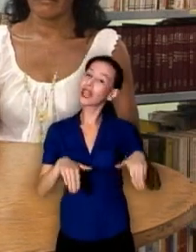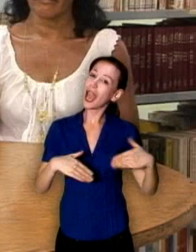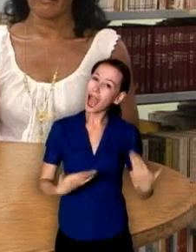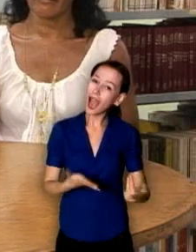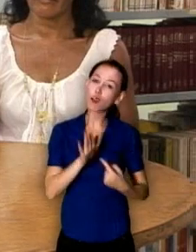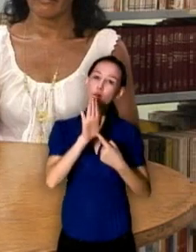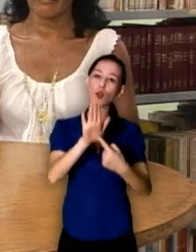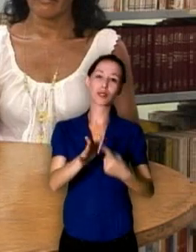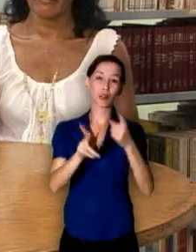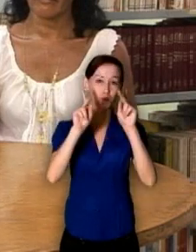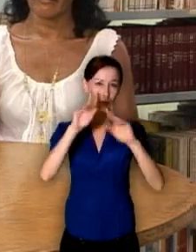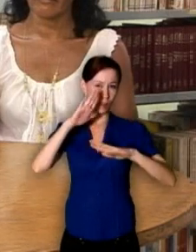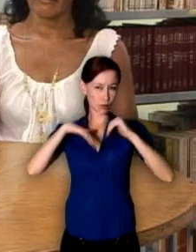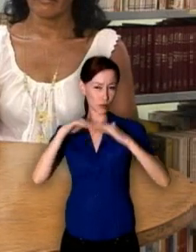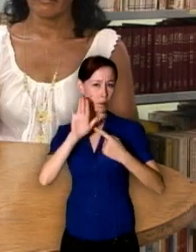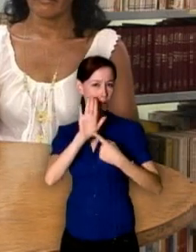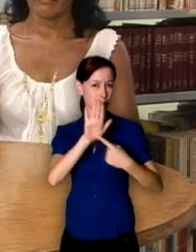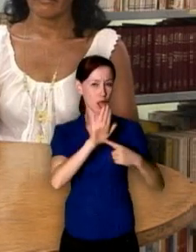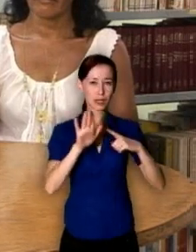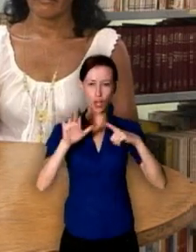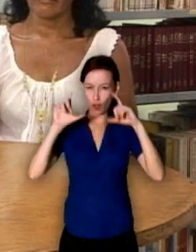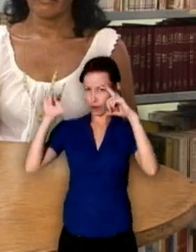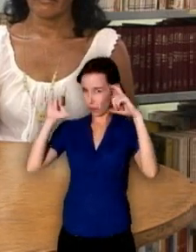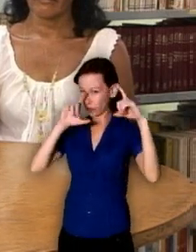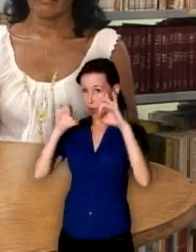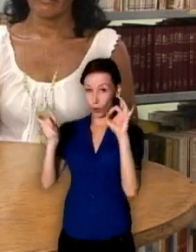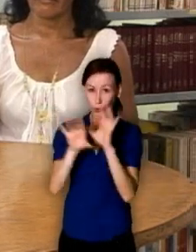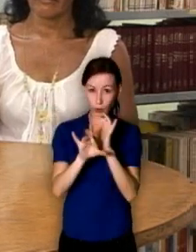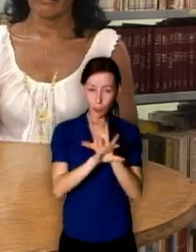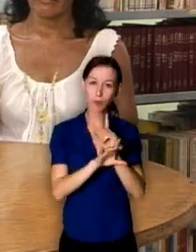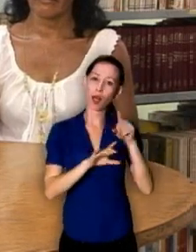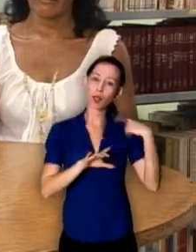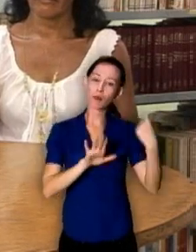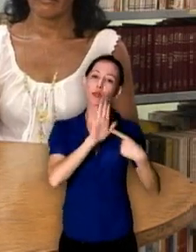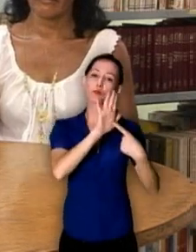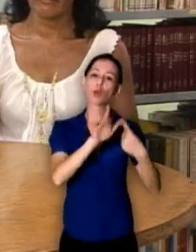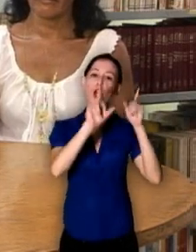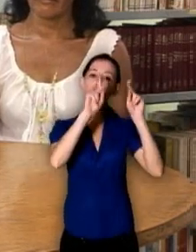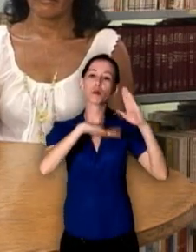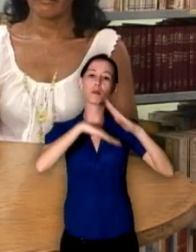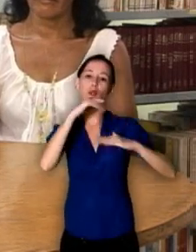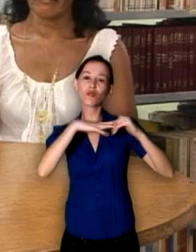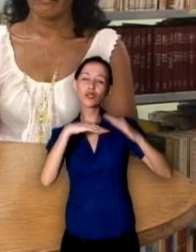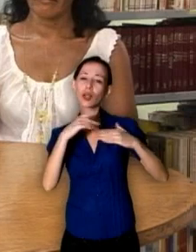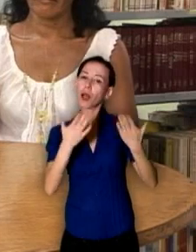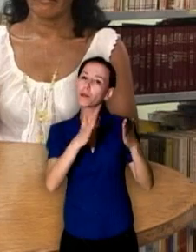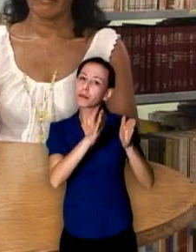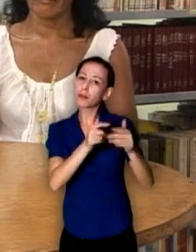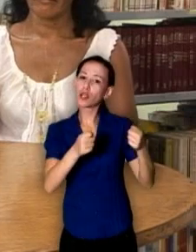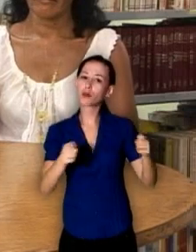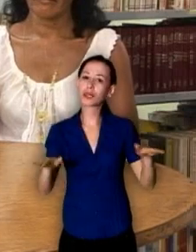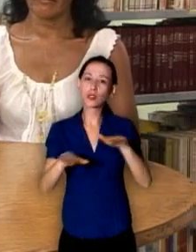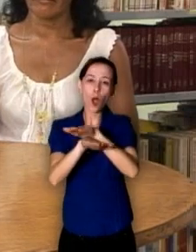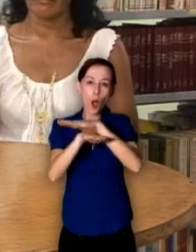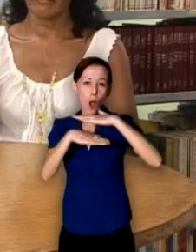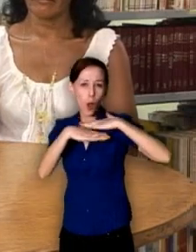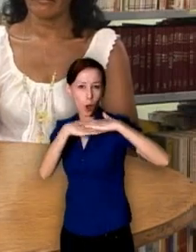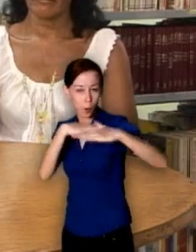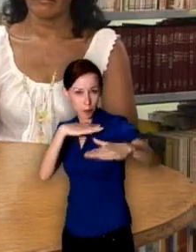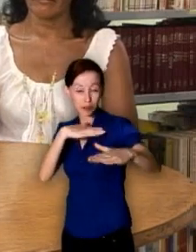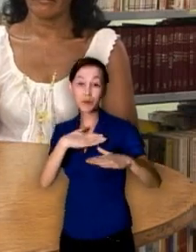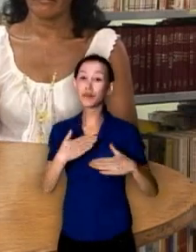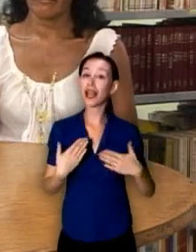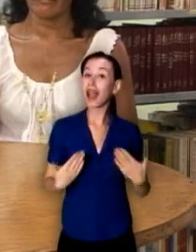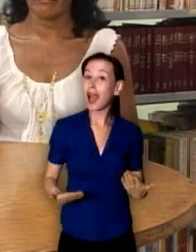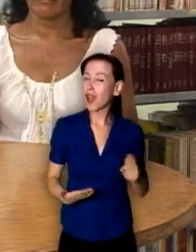estar bem embasados com fotografia e tudo para nos explicar, então, por que não cobrir os córregos. E acabou sendo